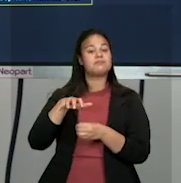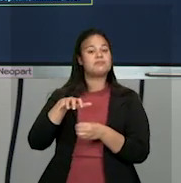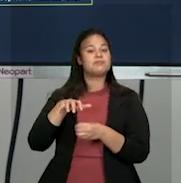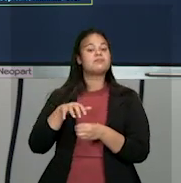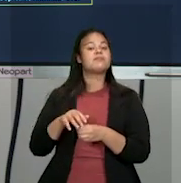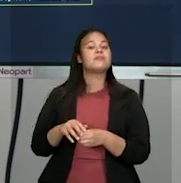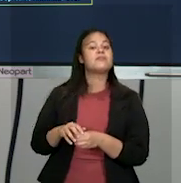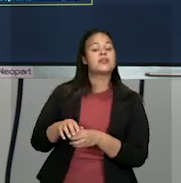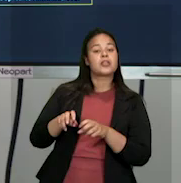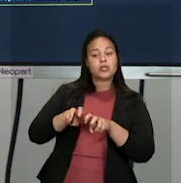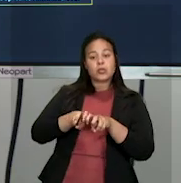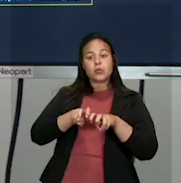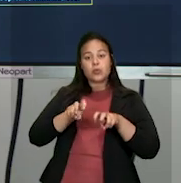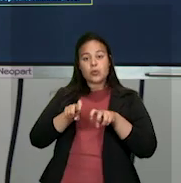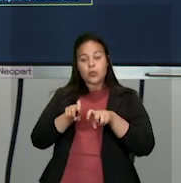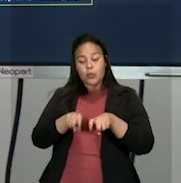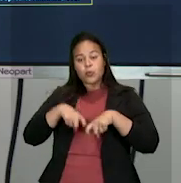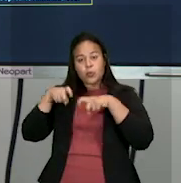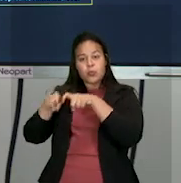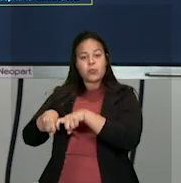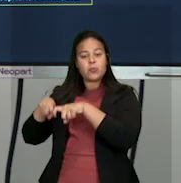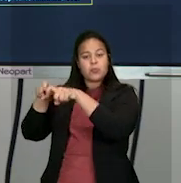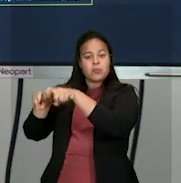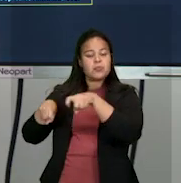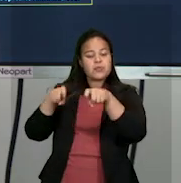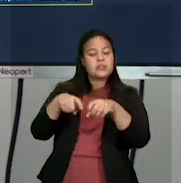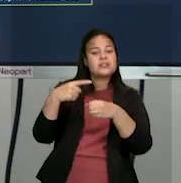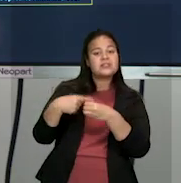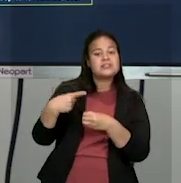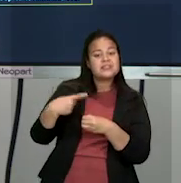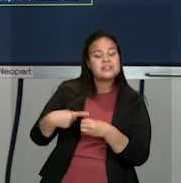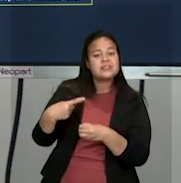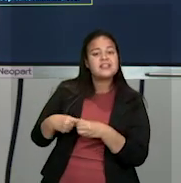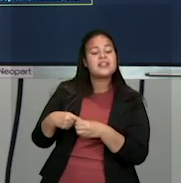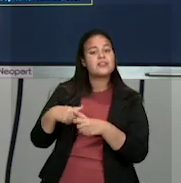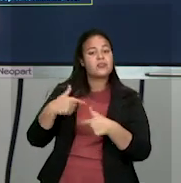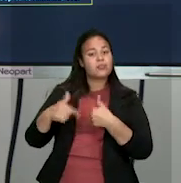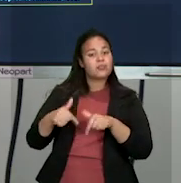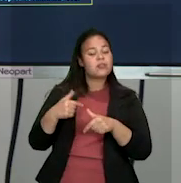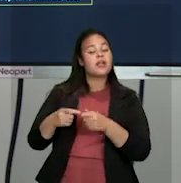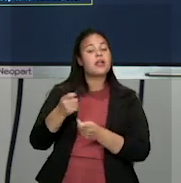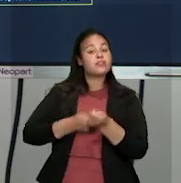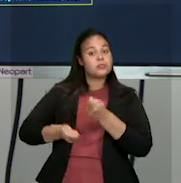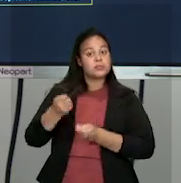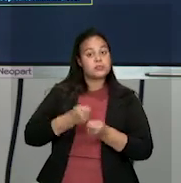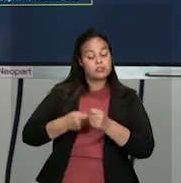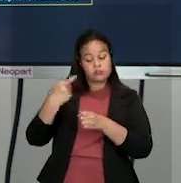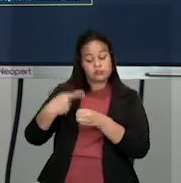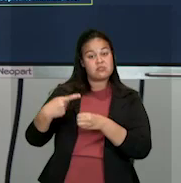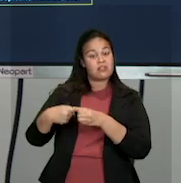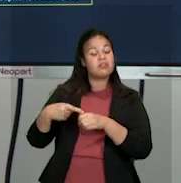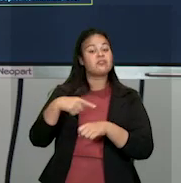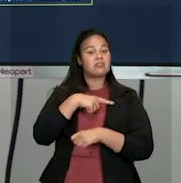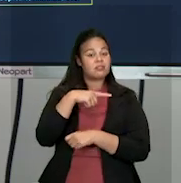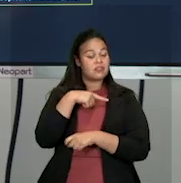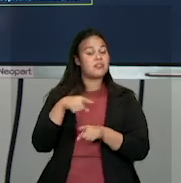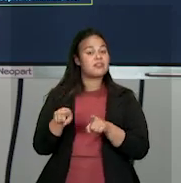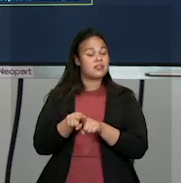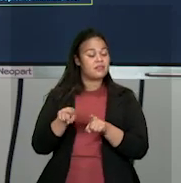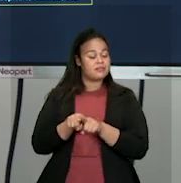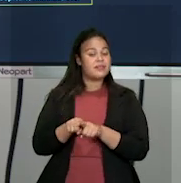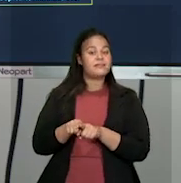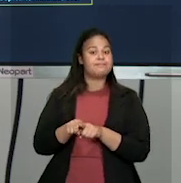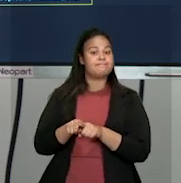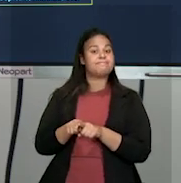a prestação de serviços. Inclusive, a prestação do serviço administrativo, que é aqui o caso a gente está